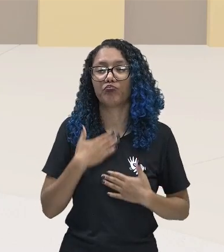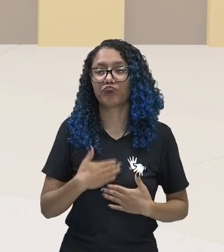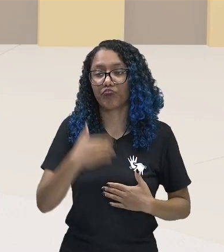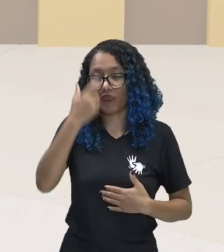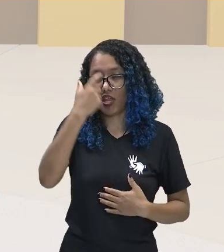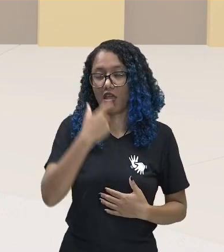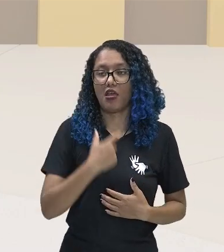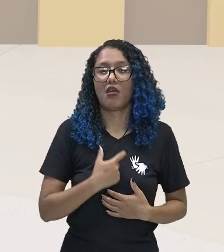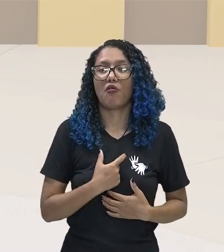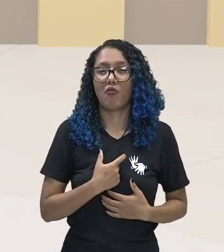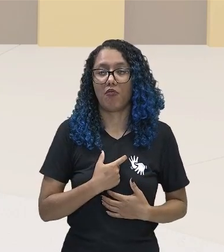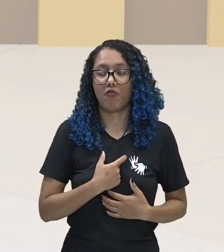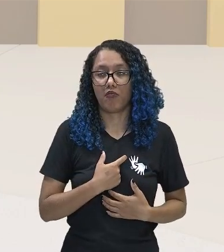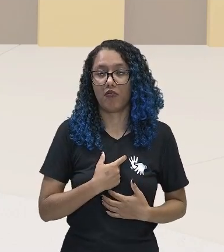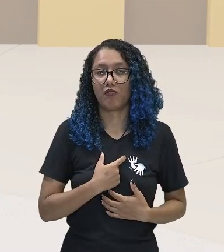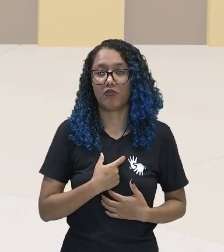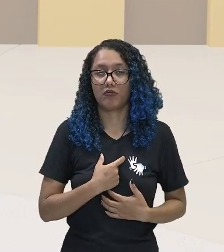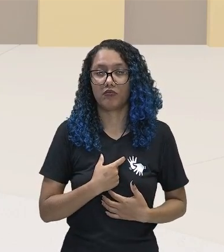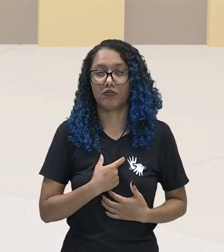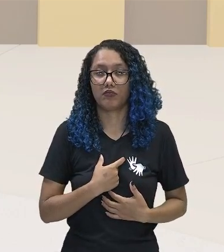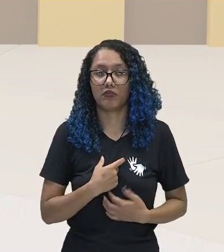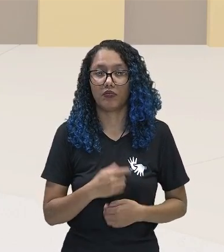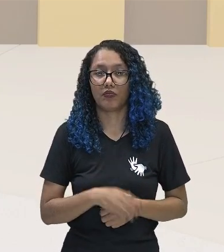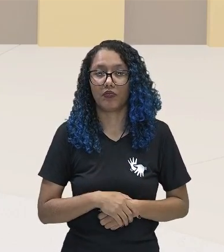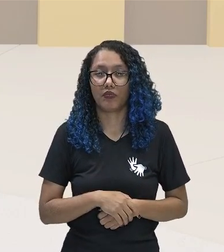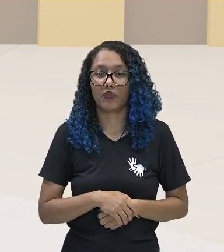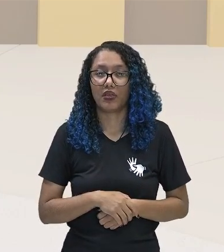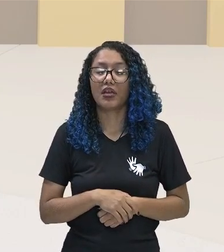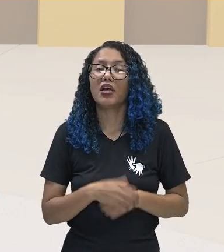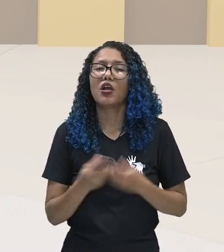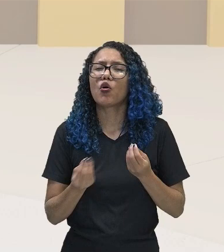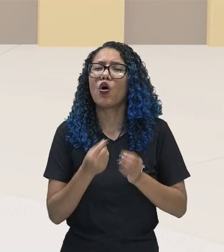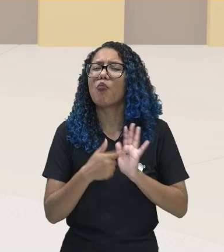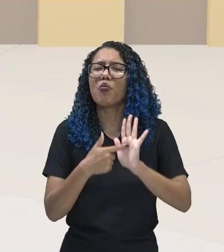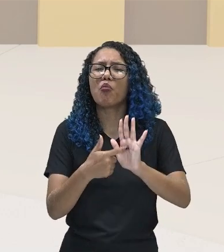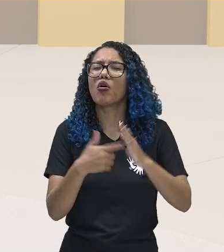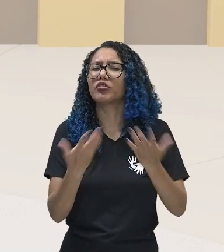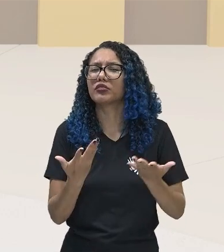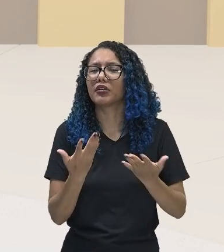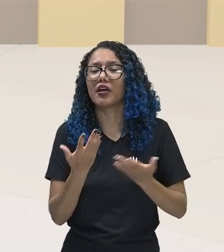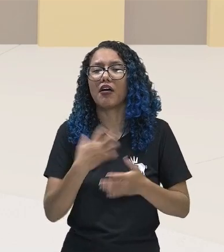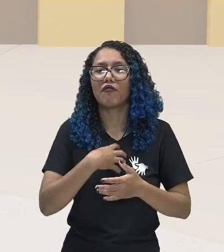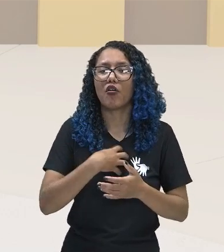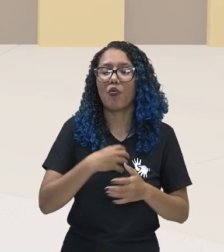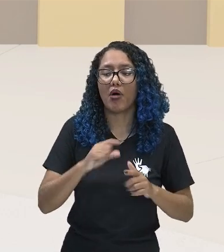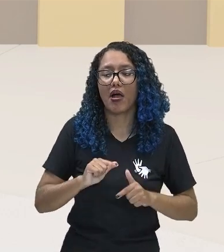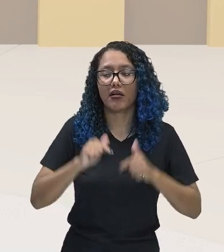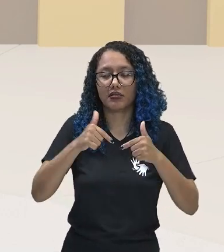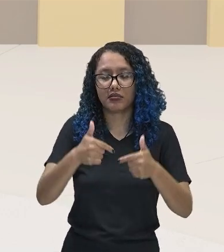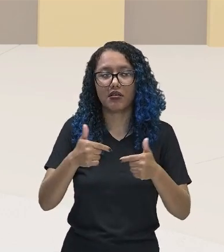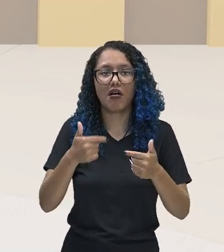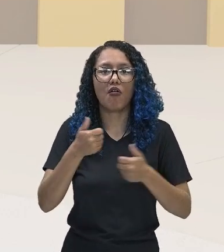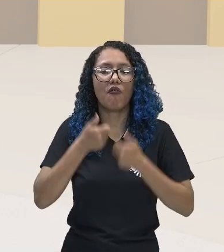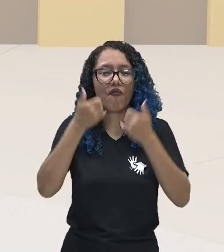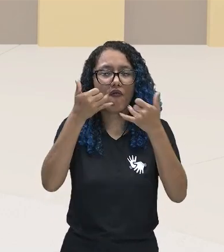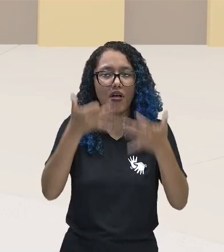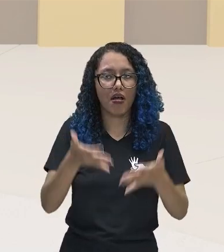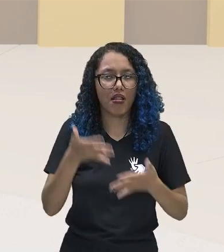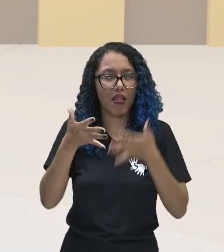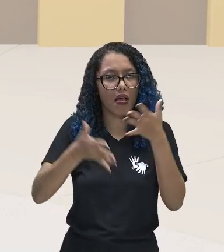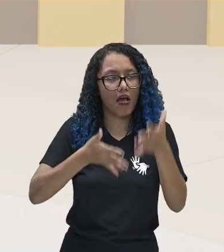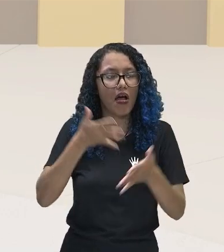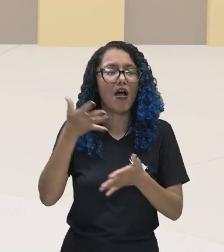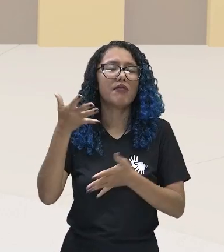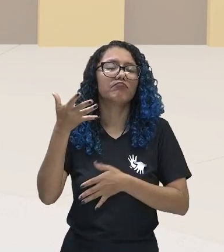ele é refletido na forma como nós agimos, como nós falamos, como nós pensamos e como nós